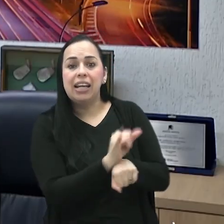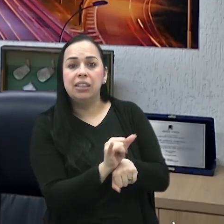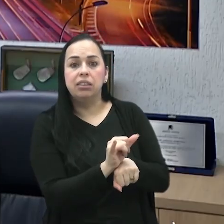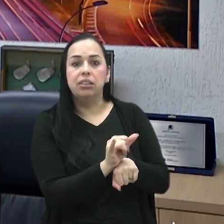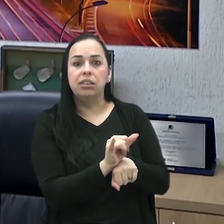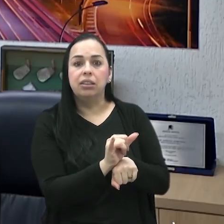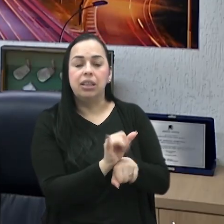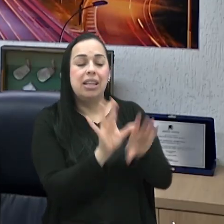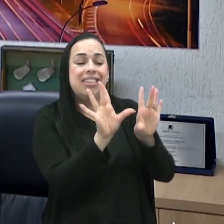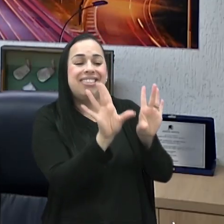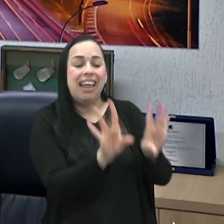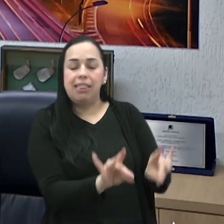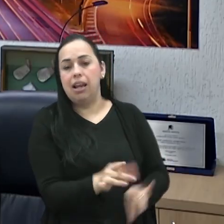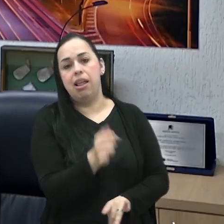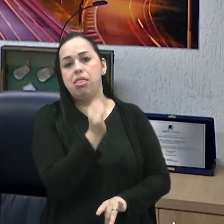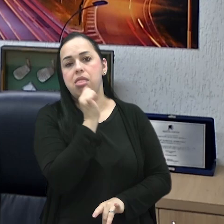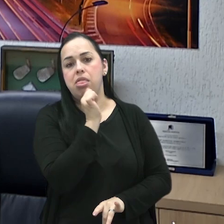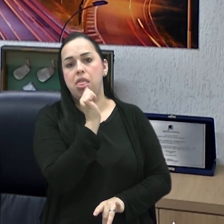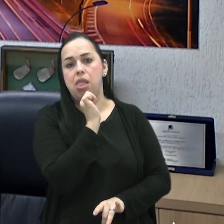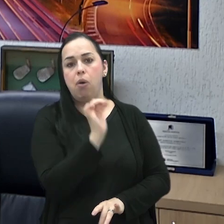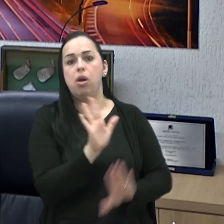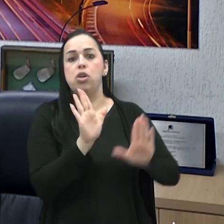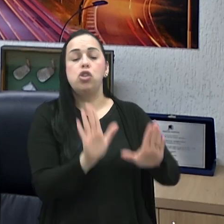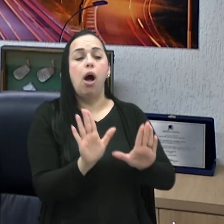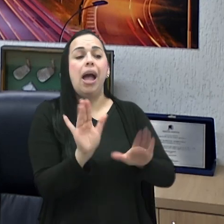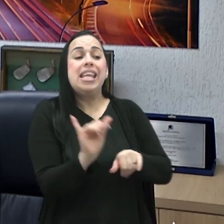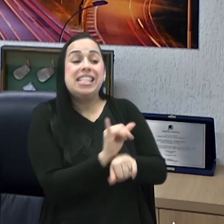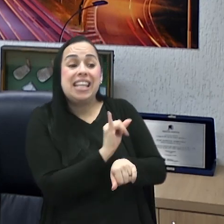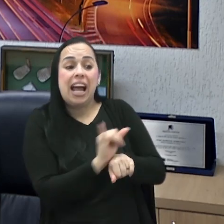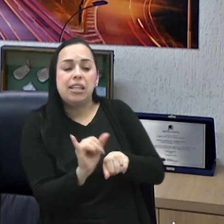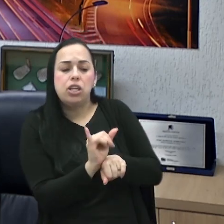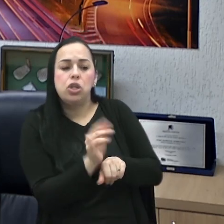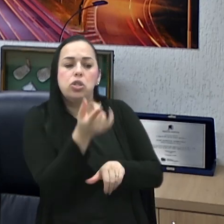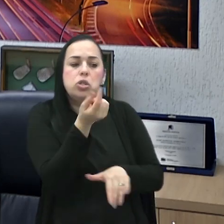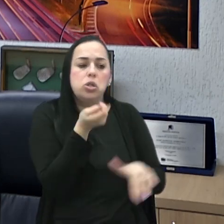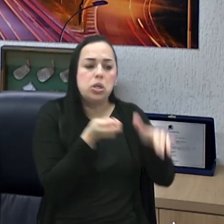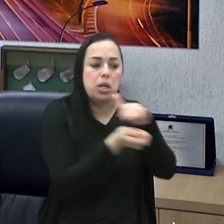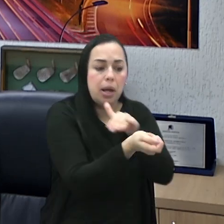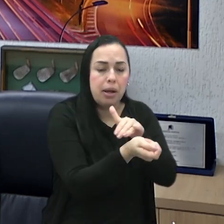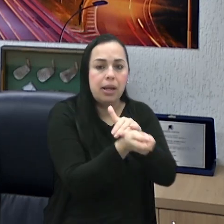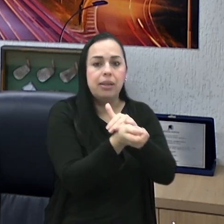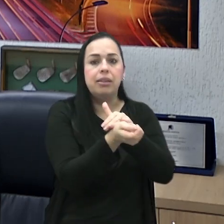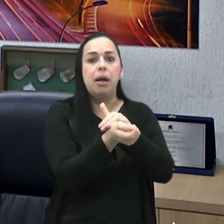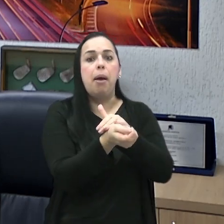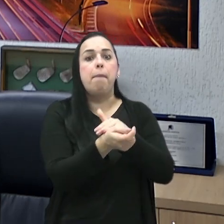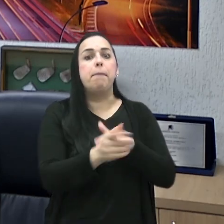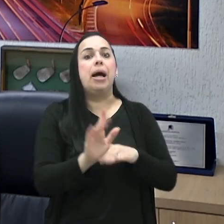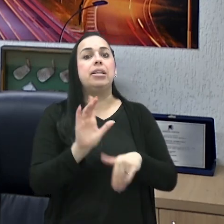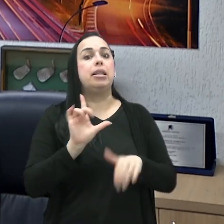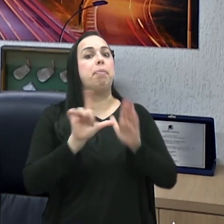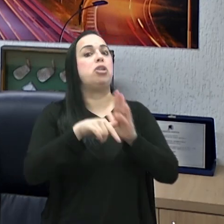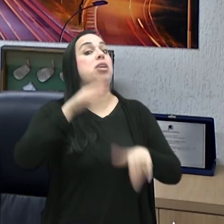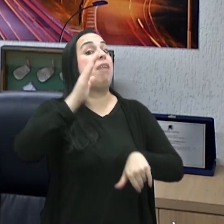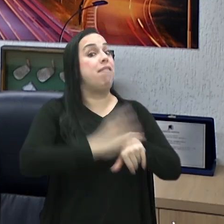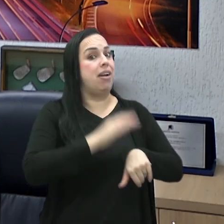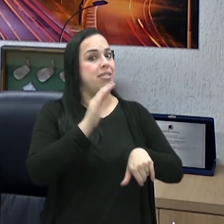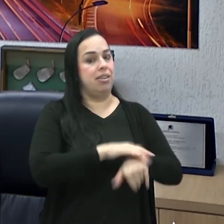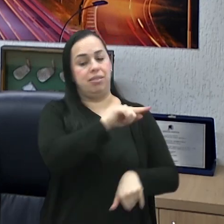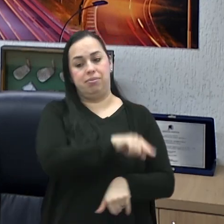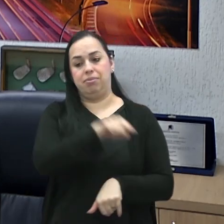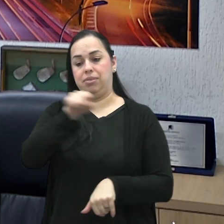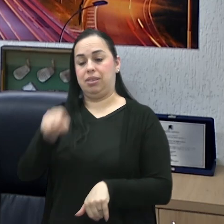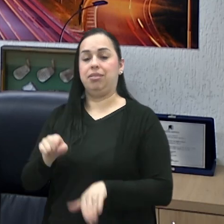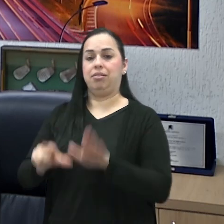traça as diretrizes e ela não entra no detalhamento. Ela só detalha, inclusive, como que vai ser feito a LOA. Agora, o que vai ser feito